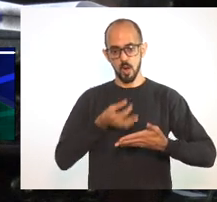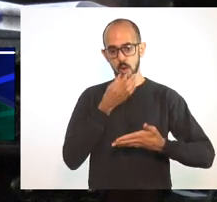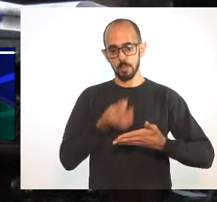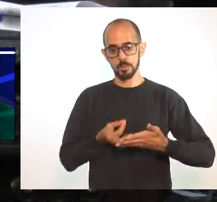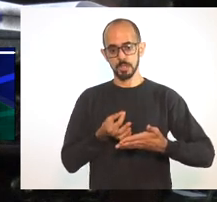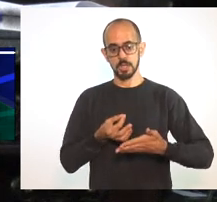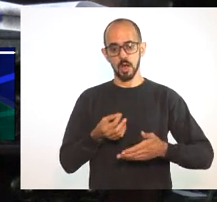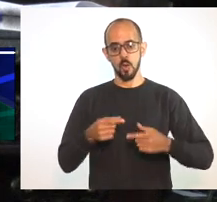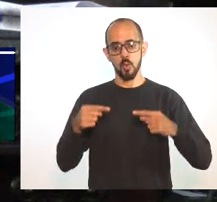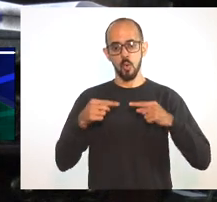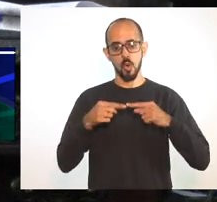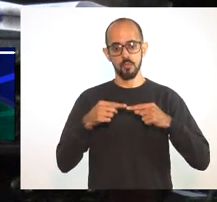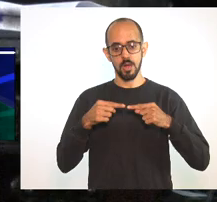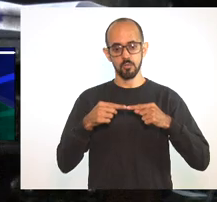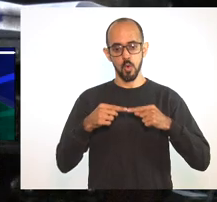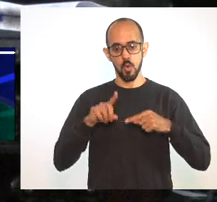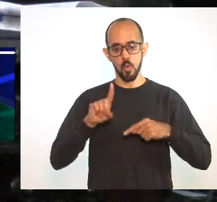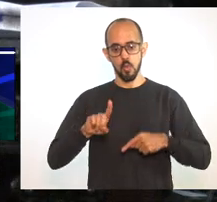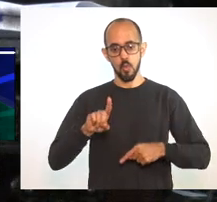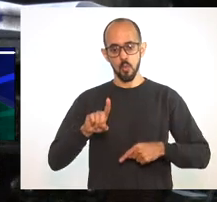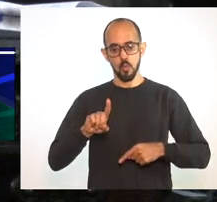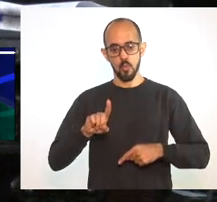favorável às emendas 1